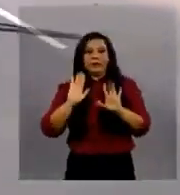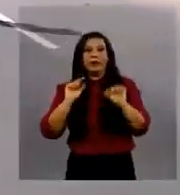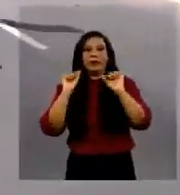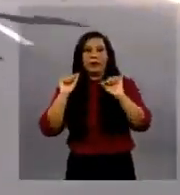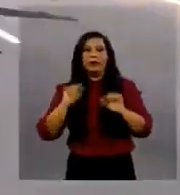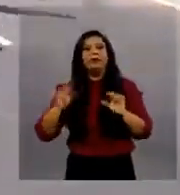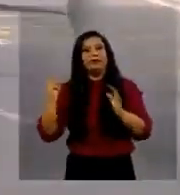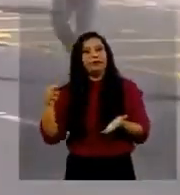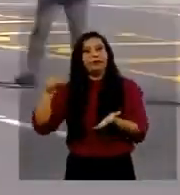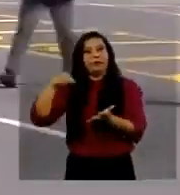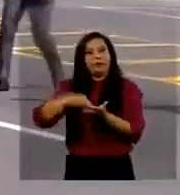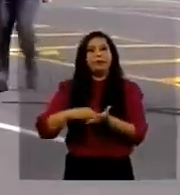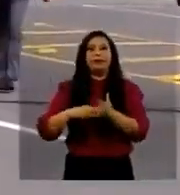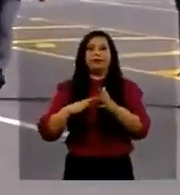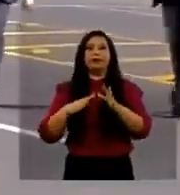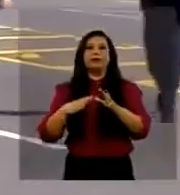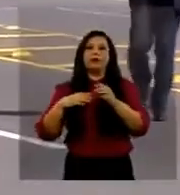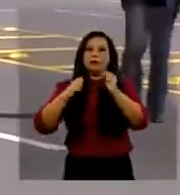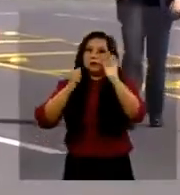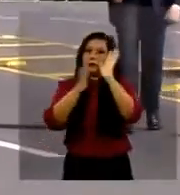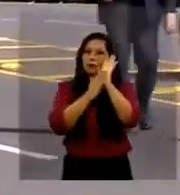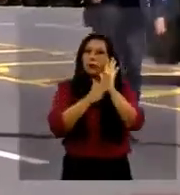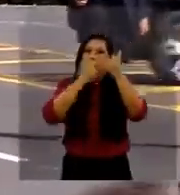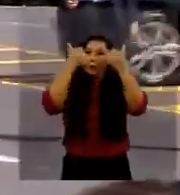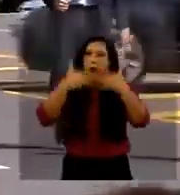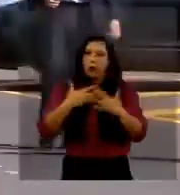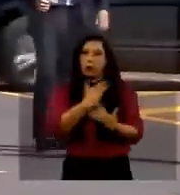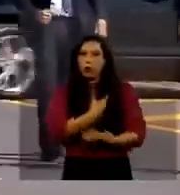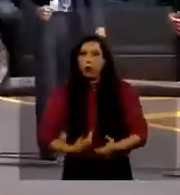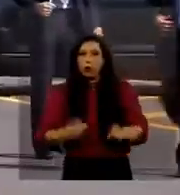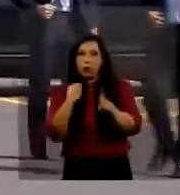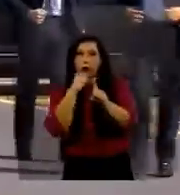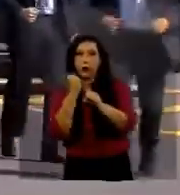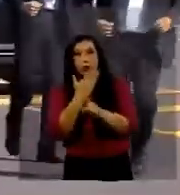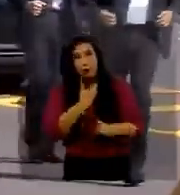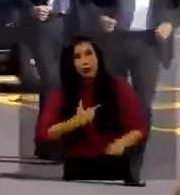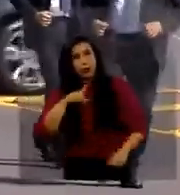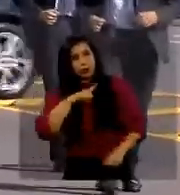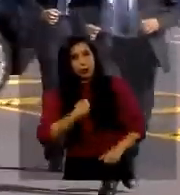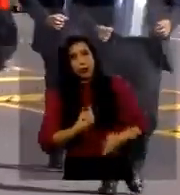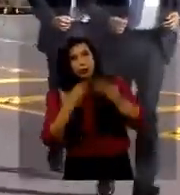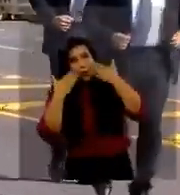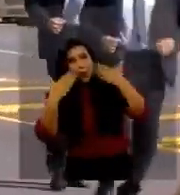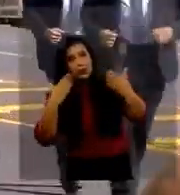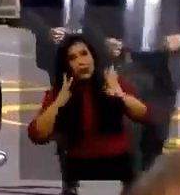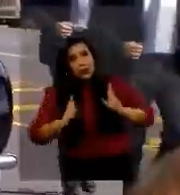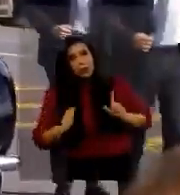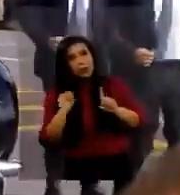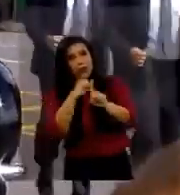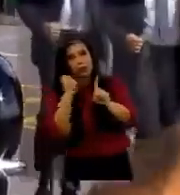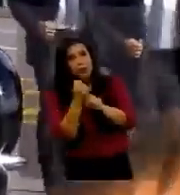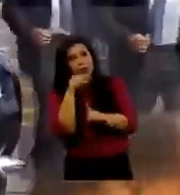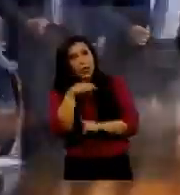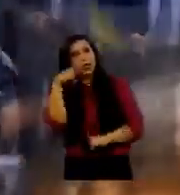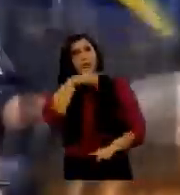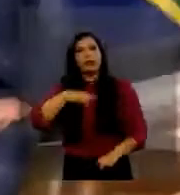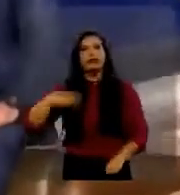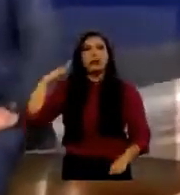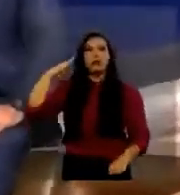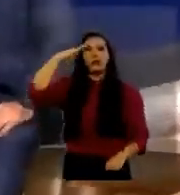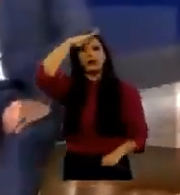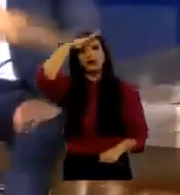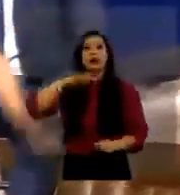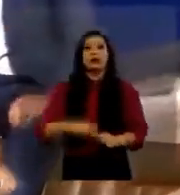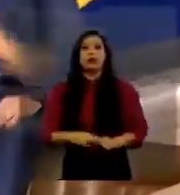uma prestação de contas do governo para a sociedade. O governo existe para a sociedade. O presidente Jair Bolsonaro,